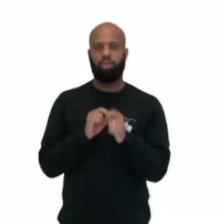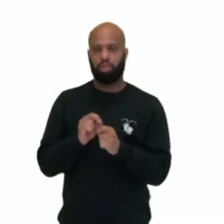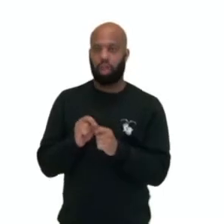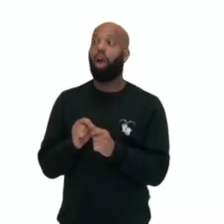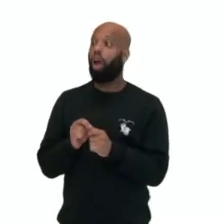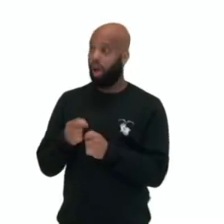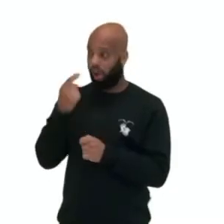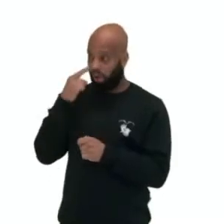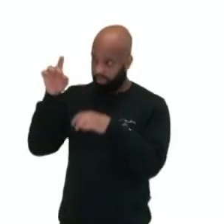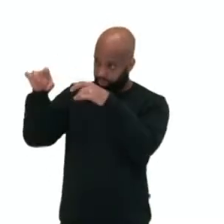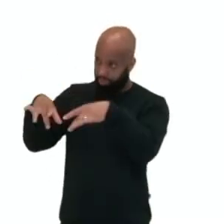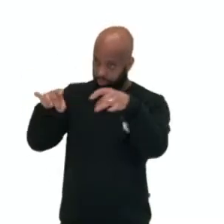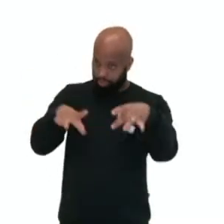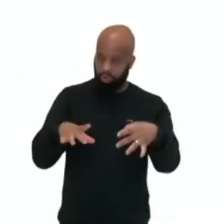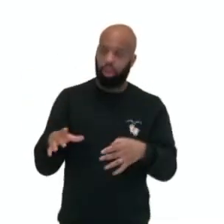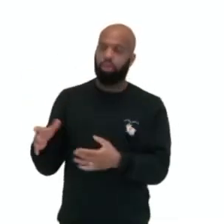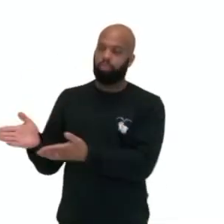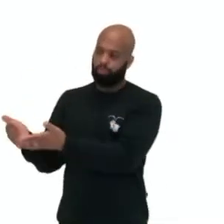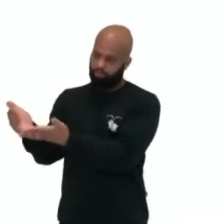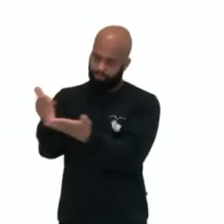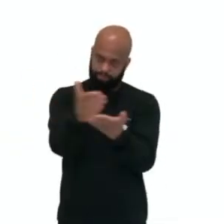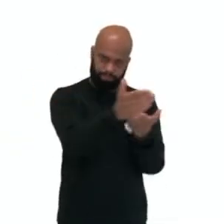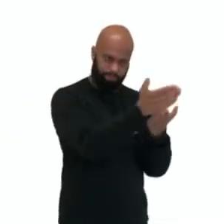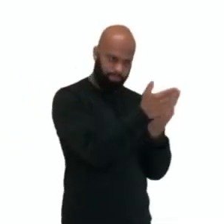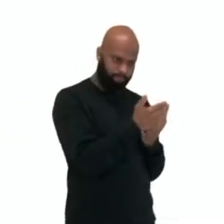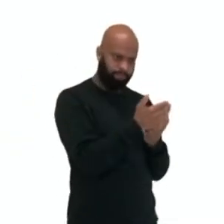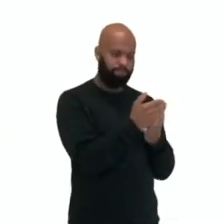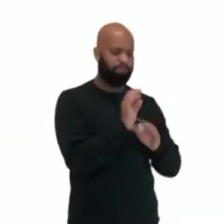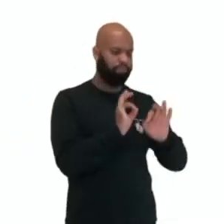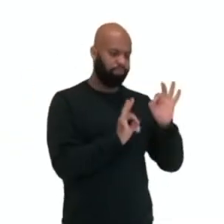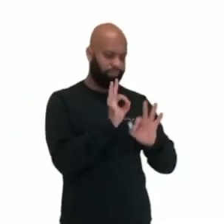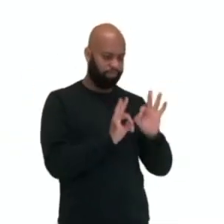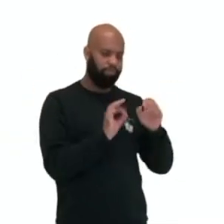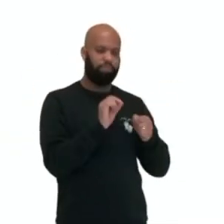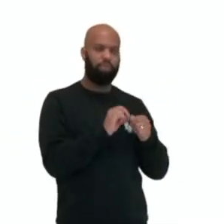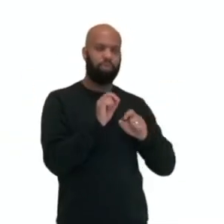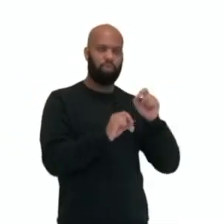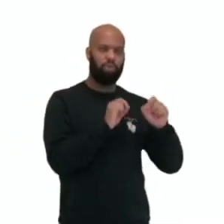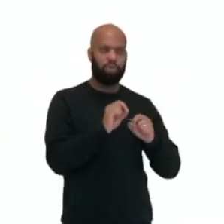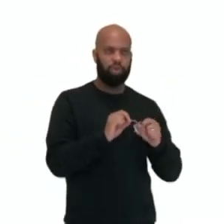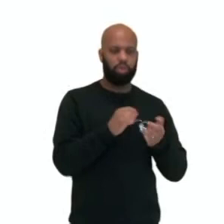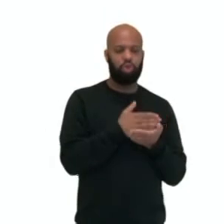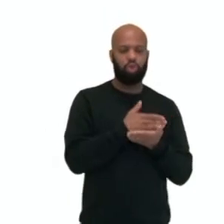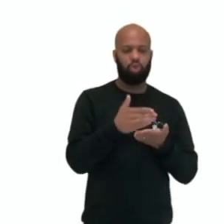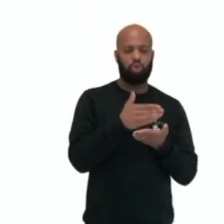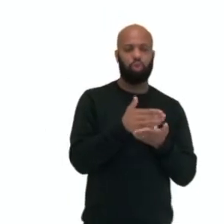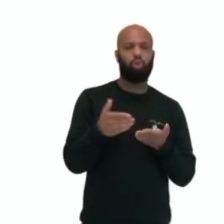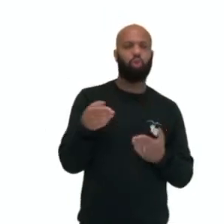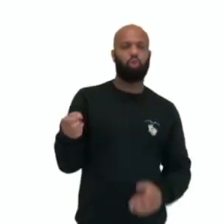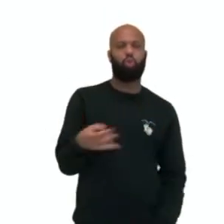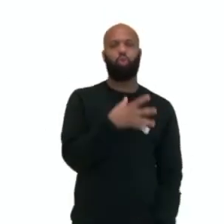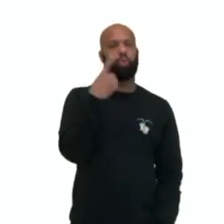jovens recolhem esse material, reciclam e passam a produzir novos sons com esses